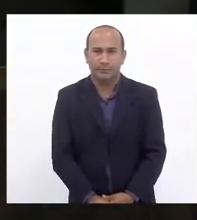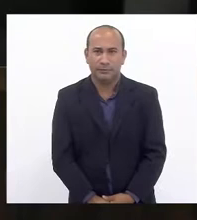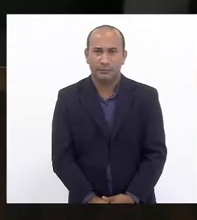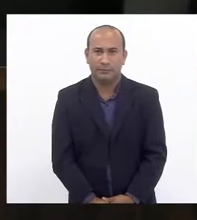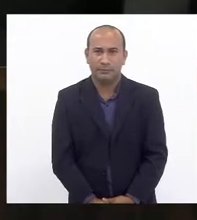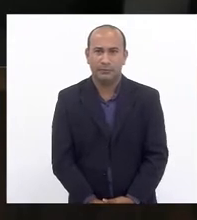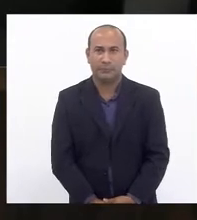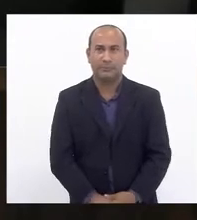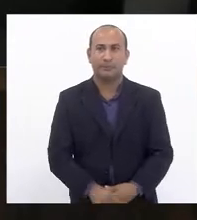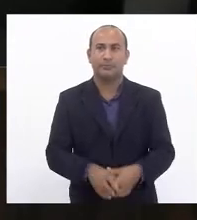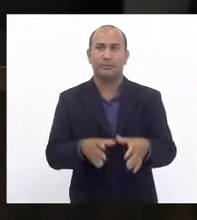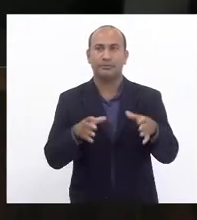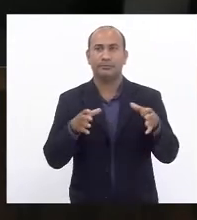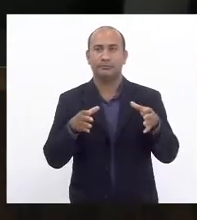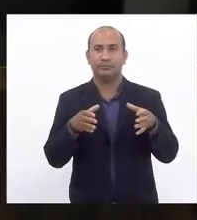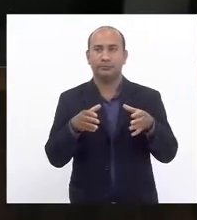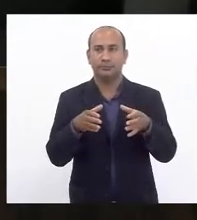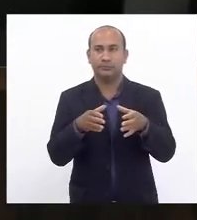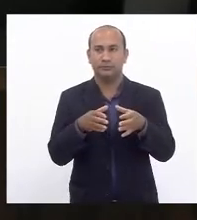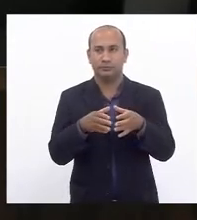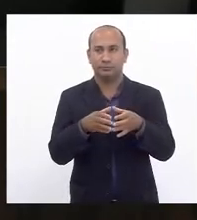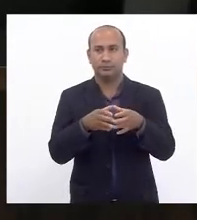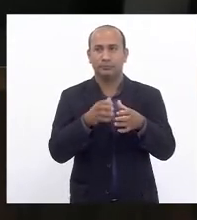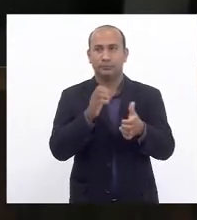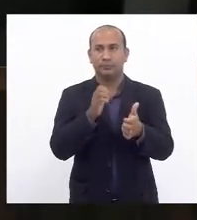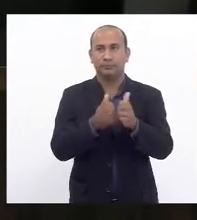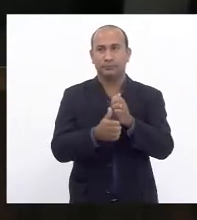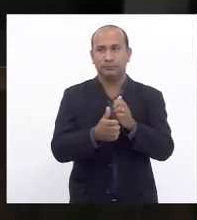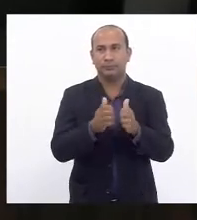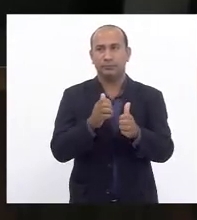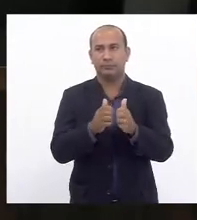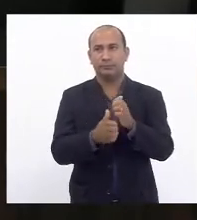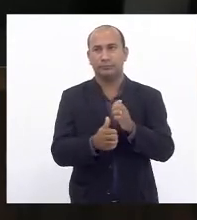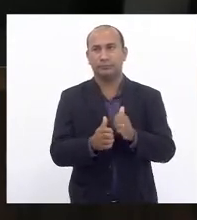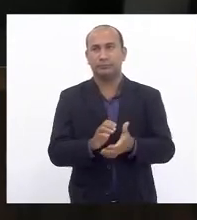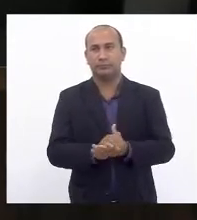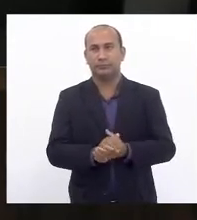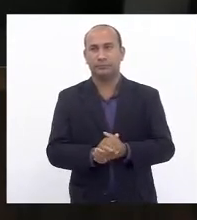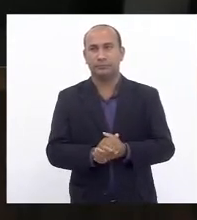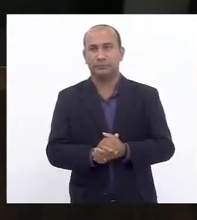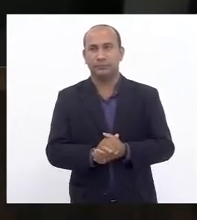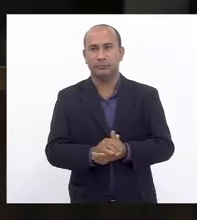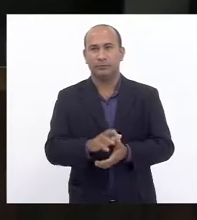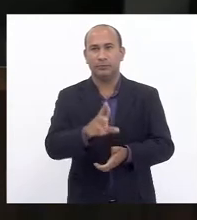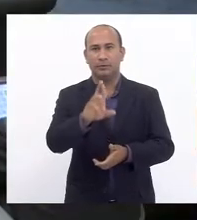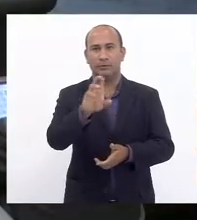Pela Comissão de Esporte e Lazer, deputado Ronaldo Anquieta.